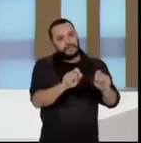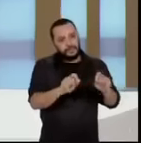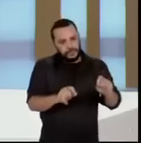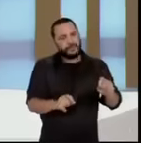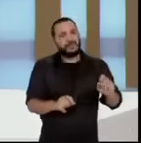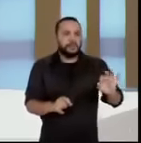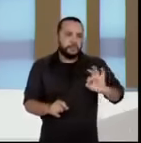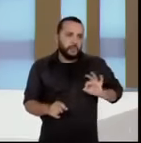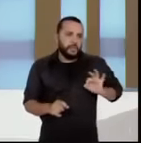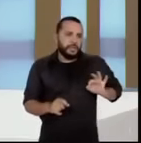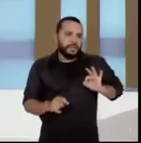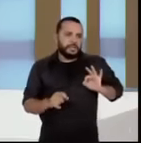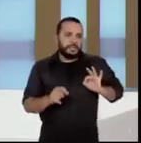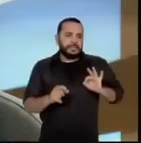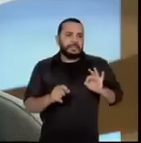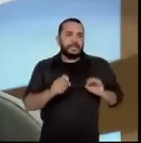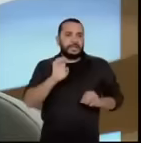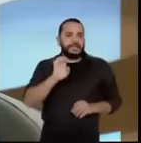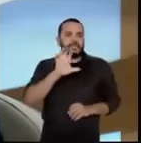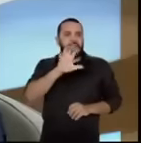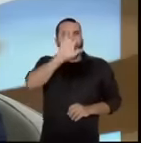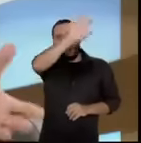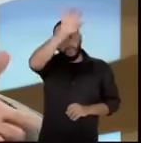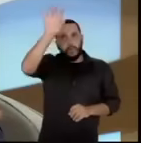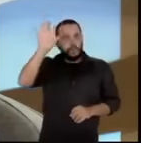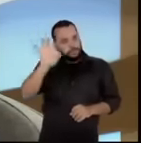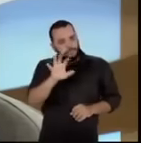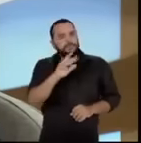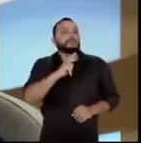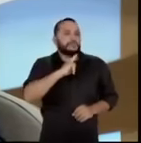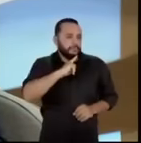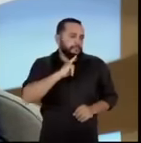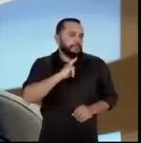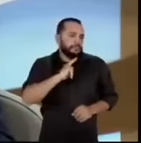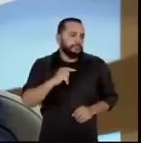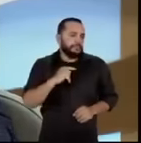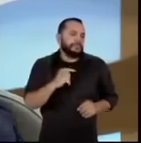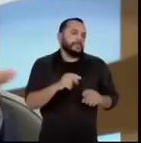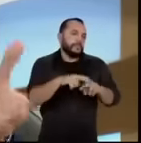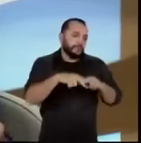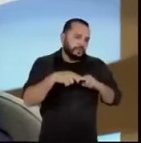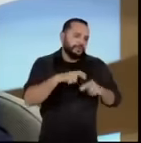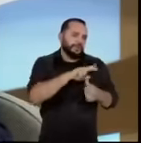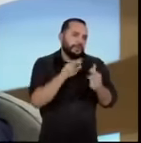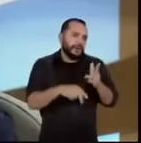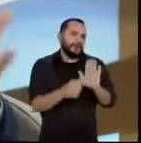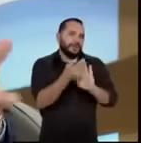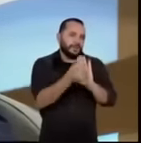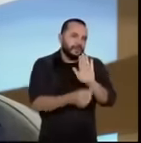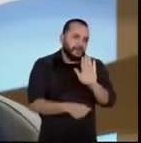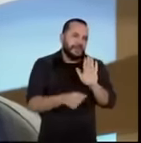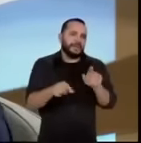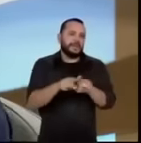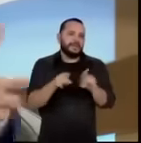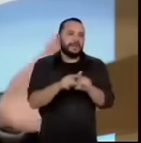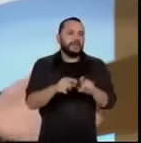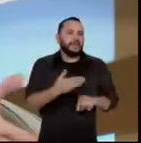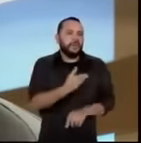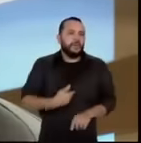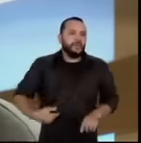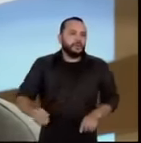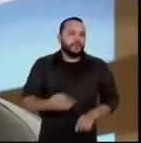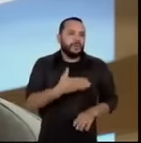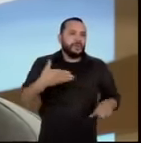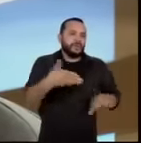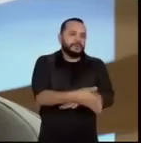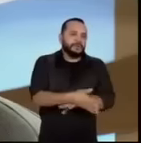estaduais e na medida em que os estados, por várias razões, e inclusive a questão orçamentária e governos novos que assumiram, enfim, tem